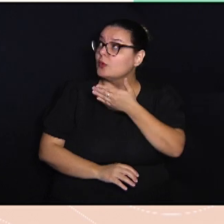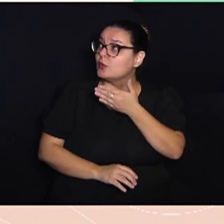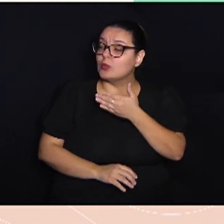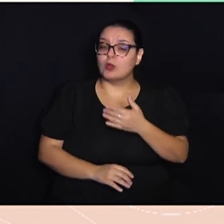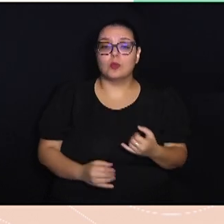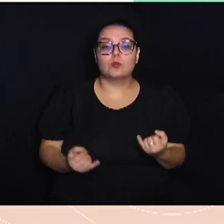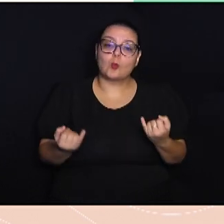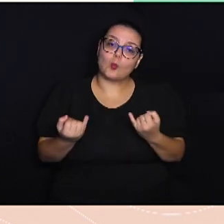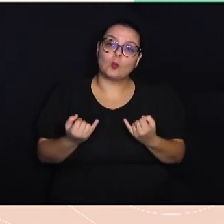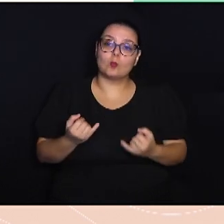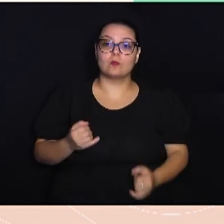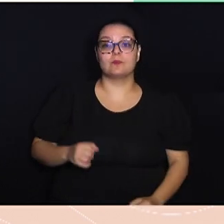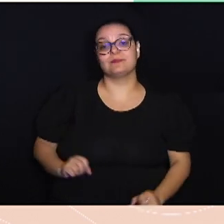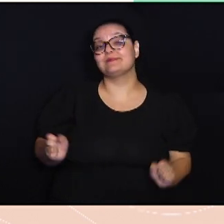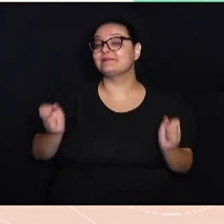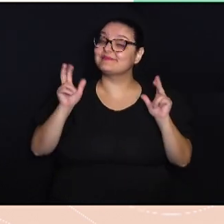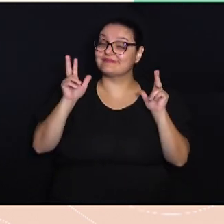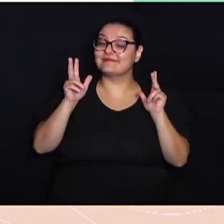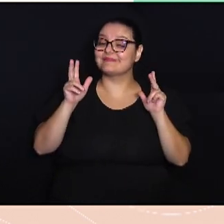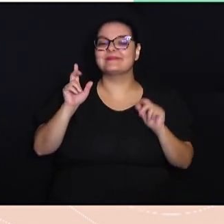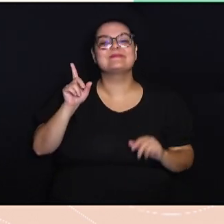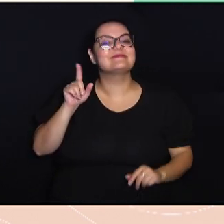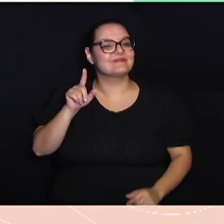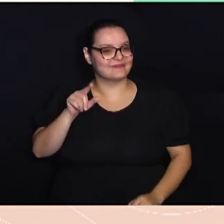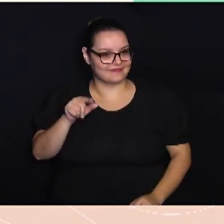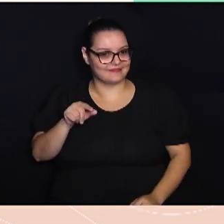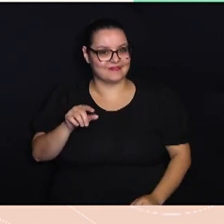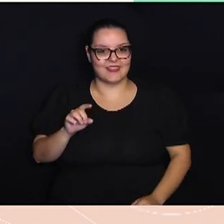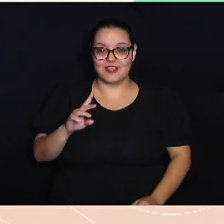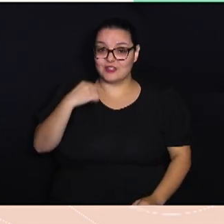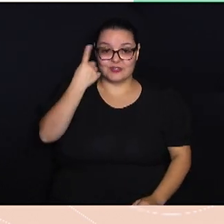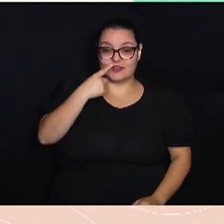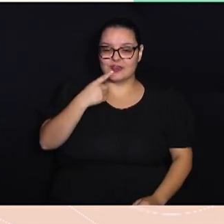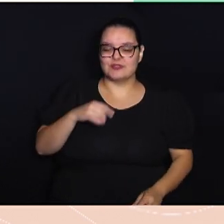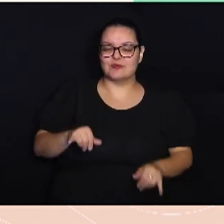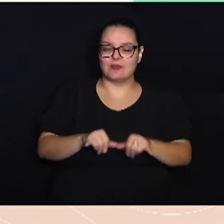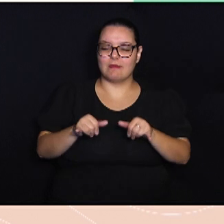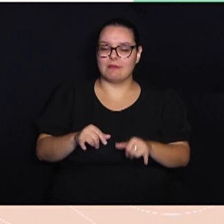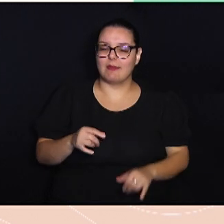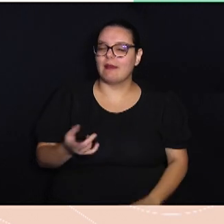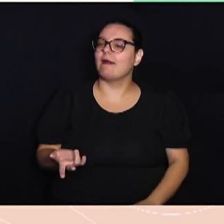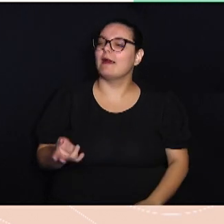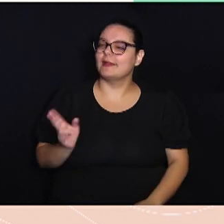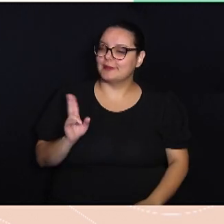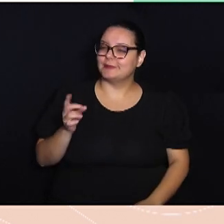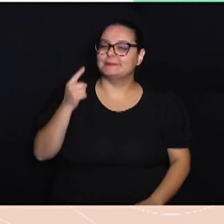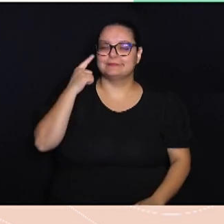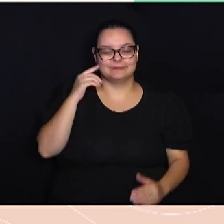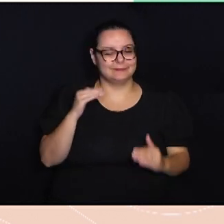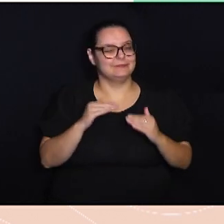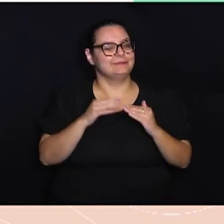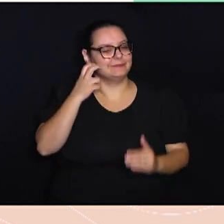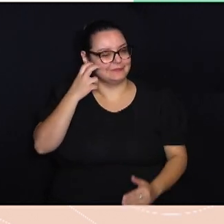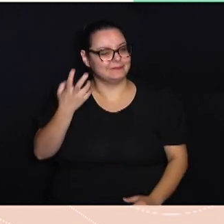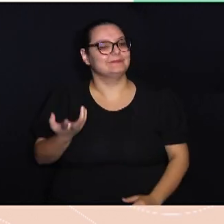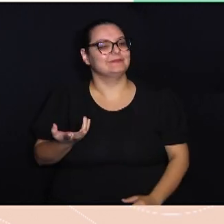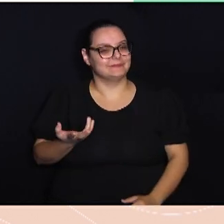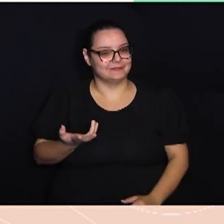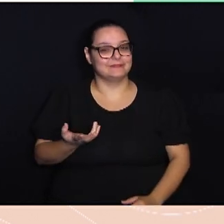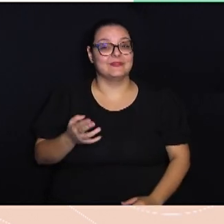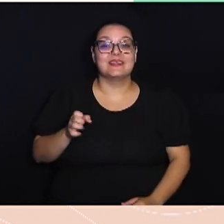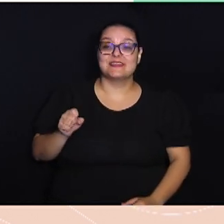O segundo é identificar, principalmente para empresas que compram matéria-primas, né, importadas, por exemplo, que o